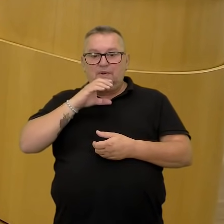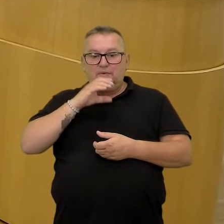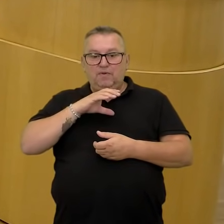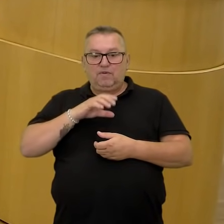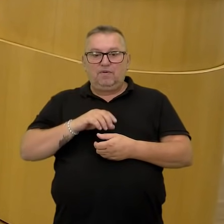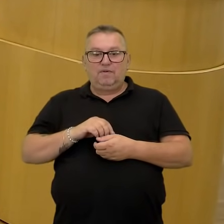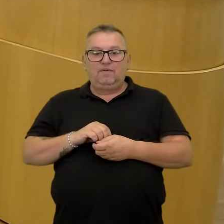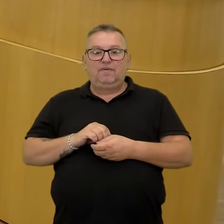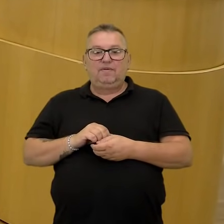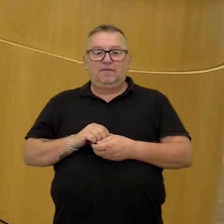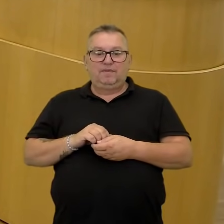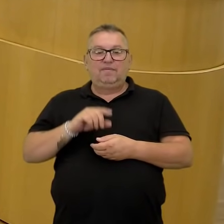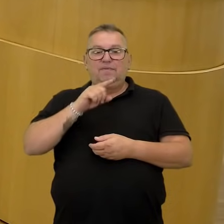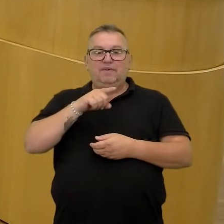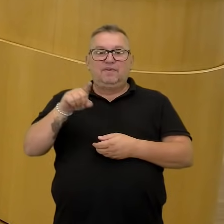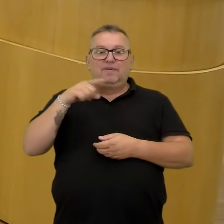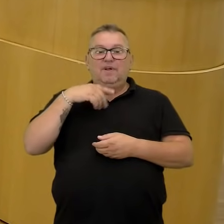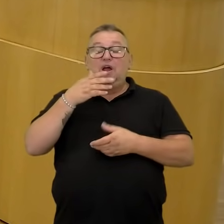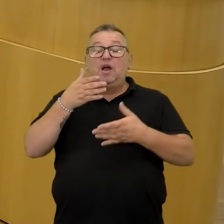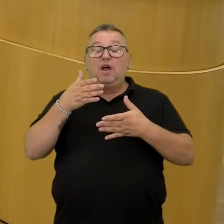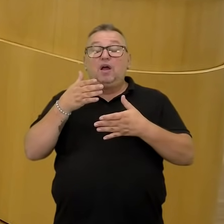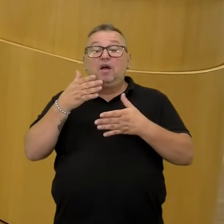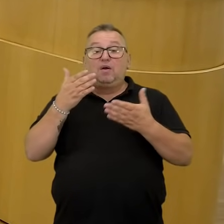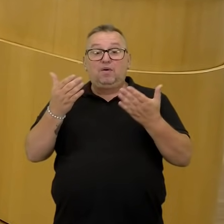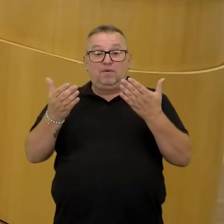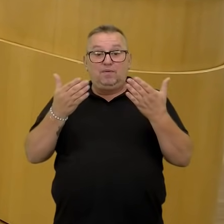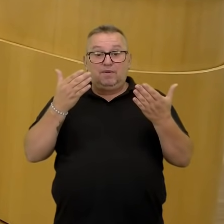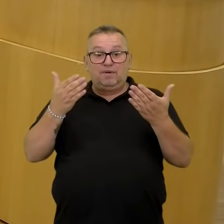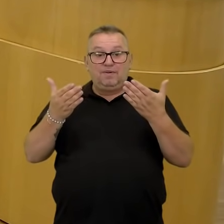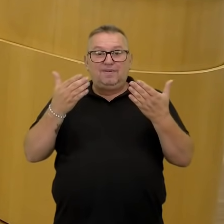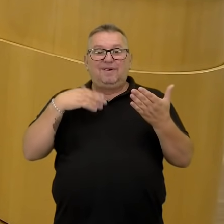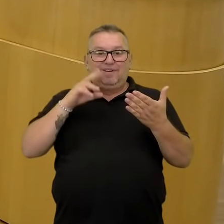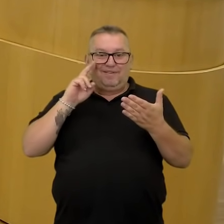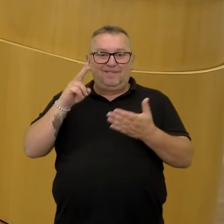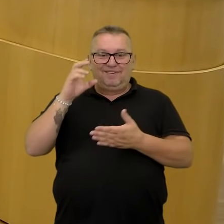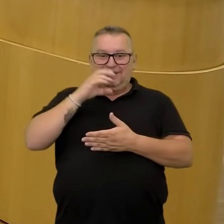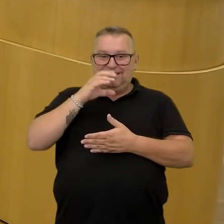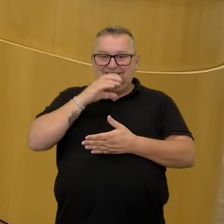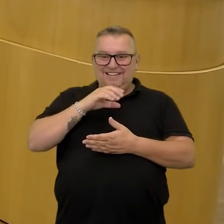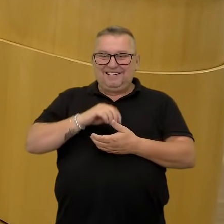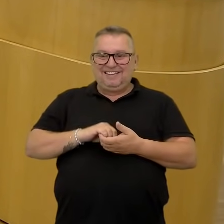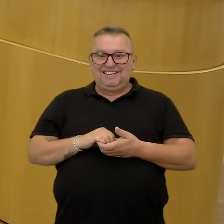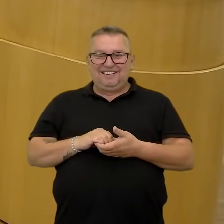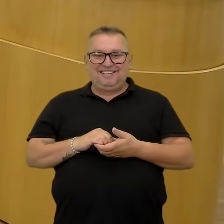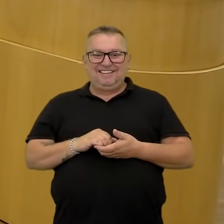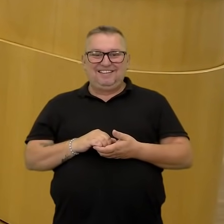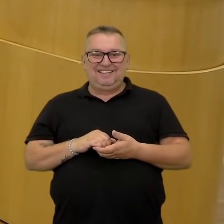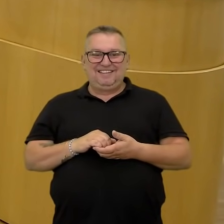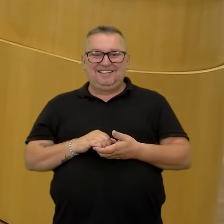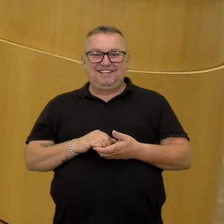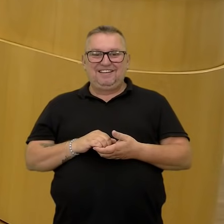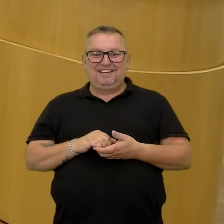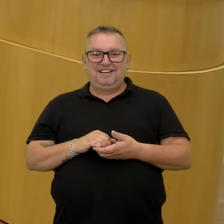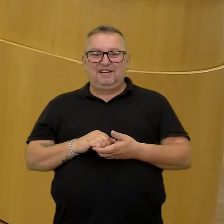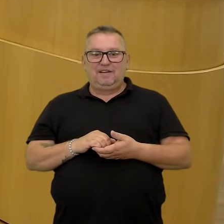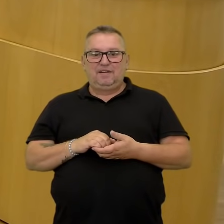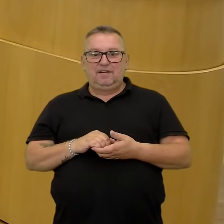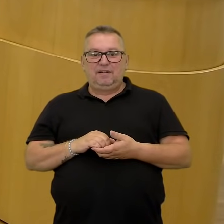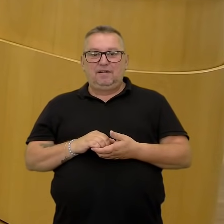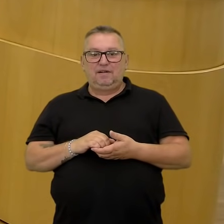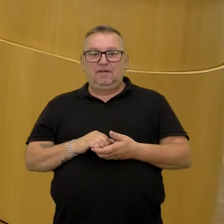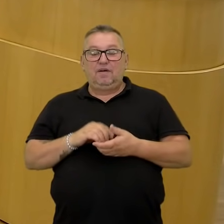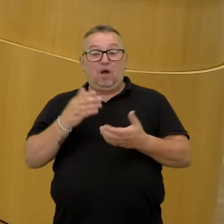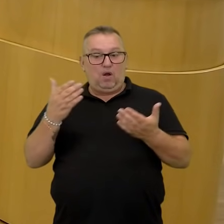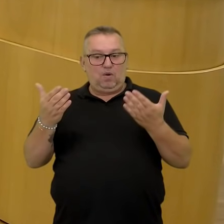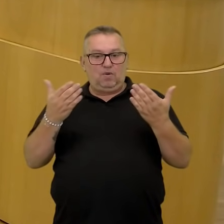rapidinho ó para você comparar você viu como eu tô bem aqui no ó é rapaz só